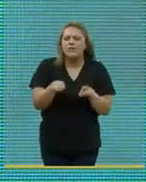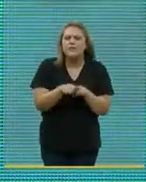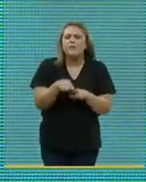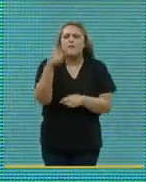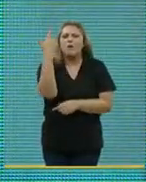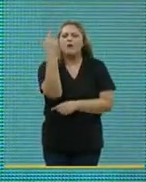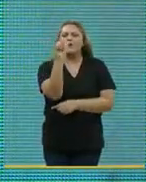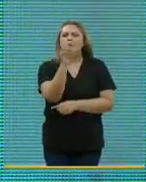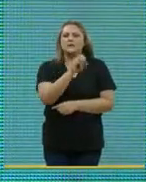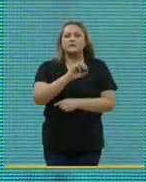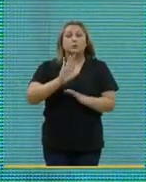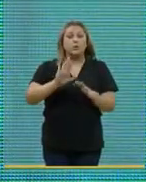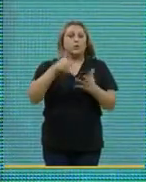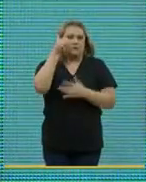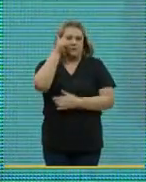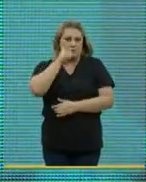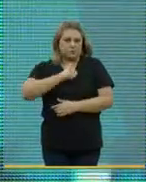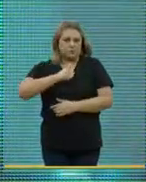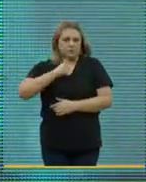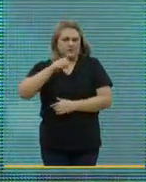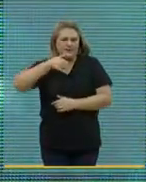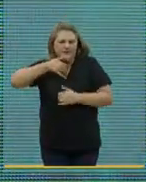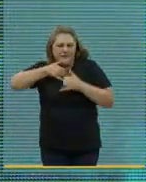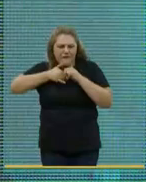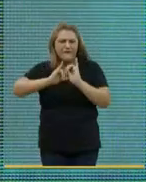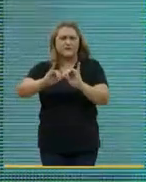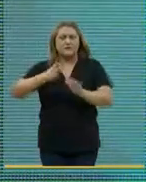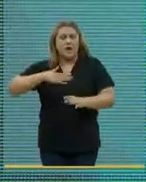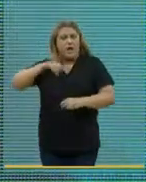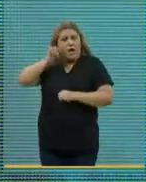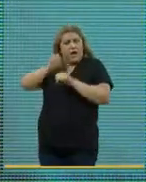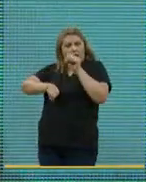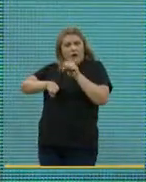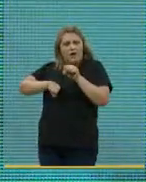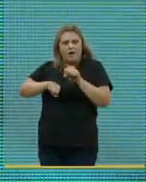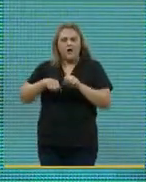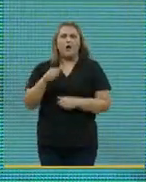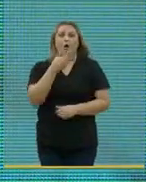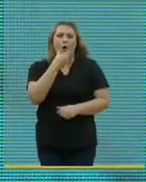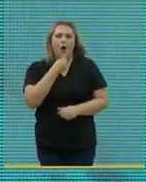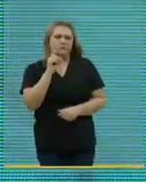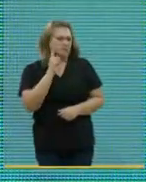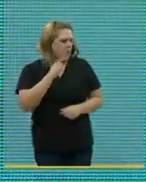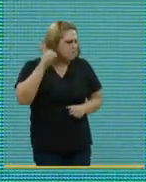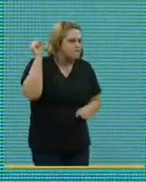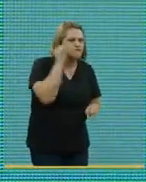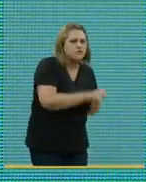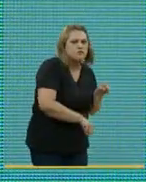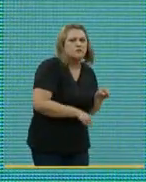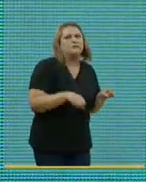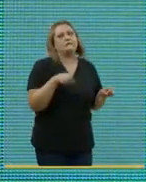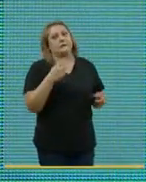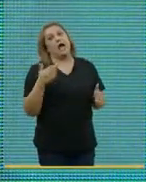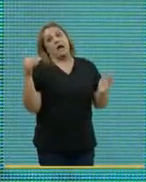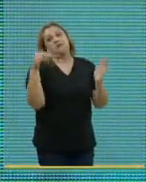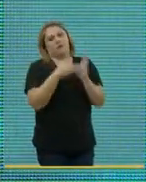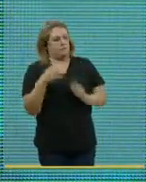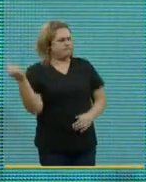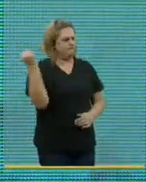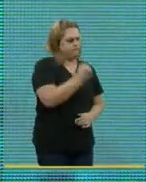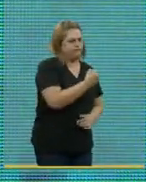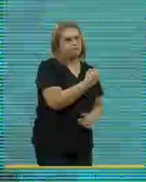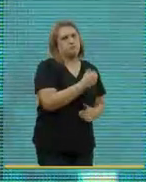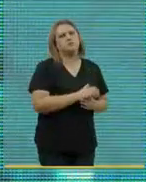elas não serem agredidos quando fazem a denúncia e muitas vezes assassinatos isso é um